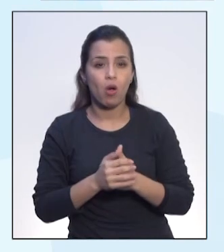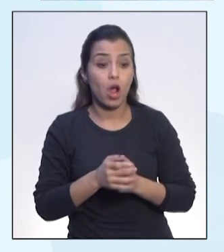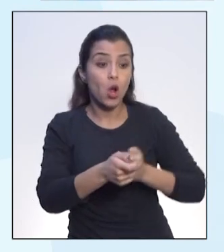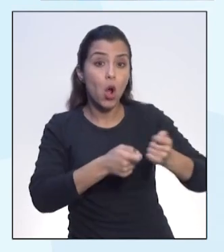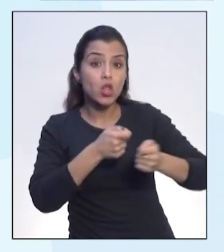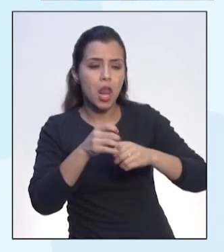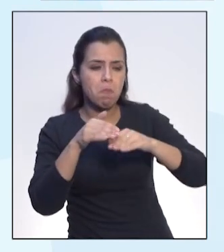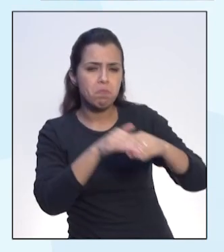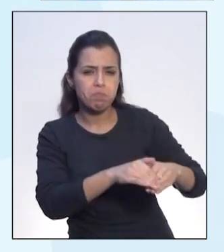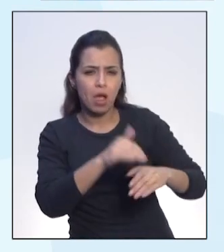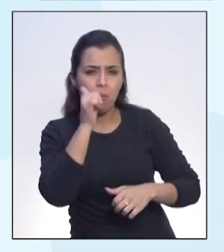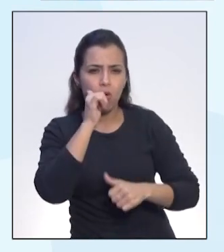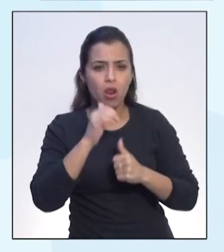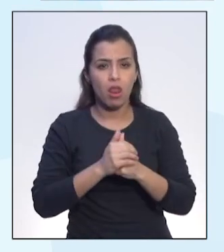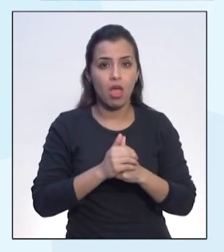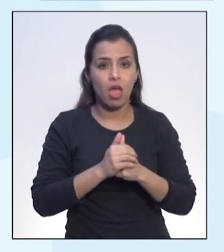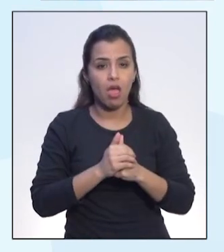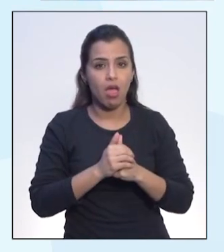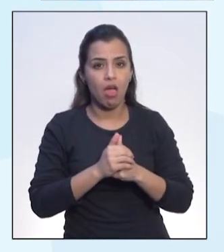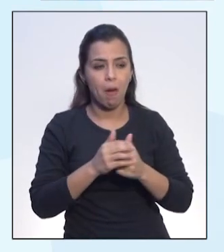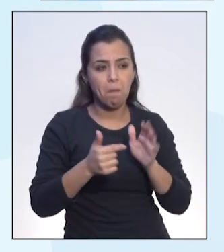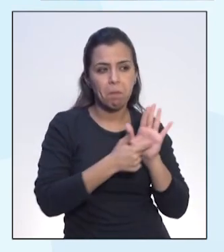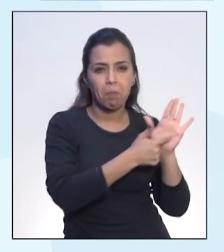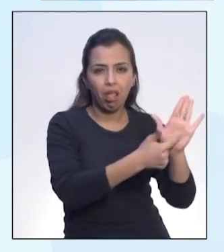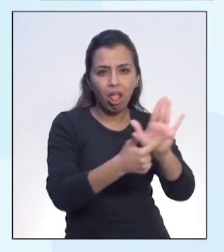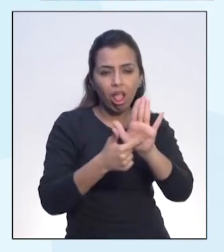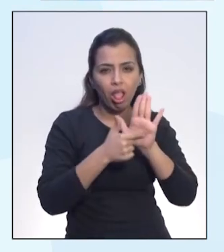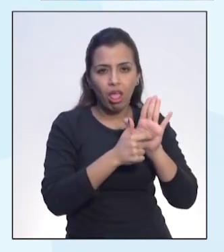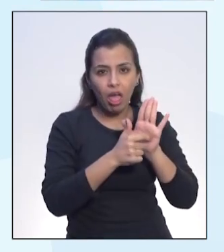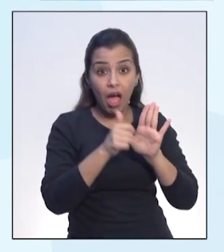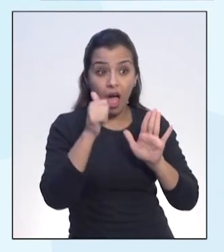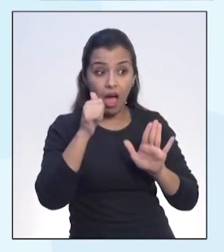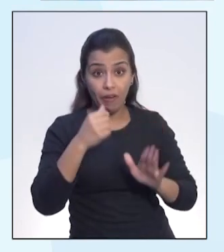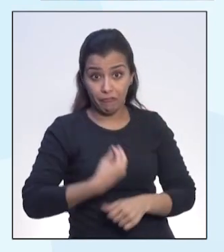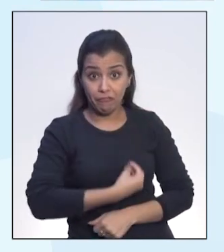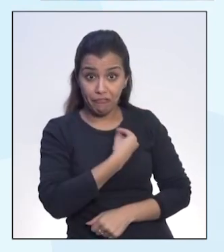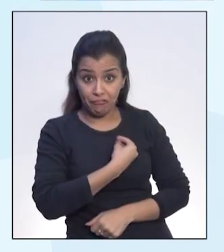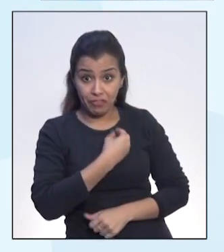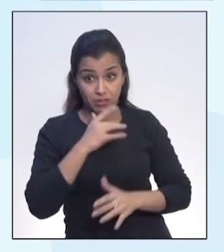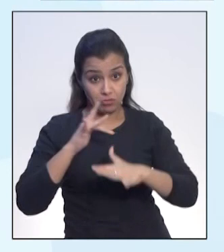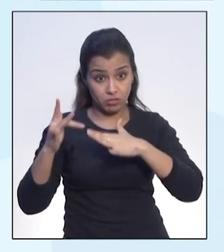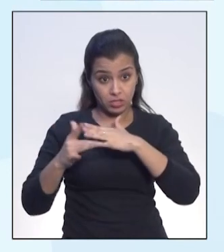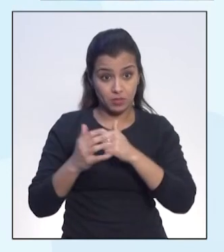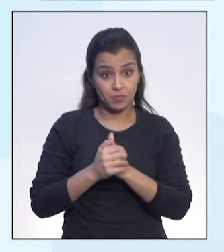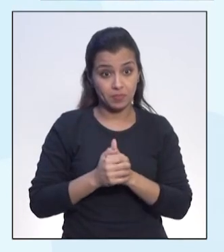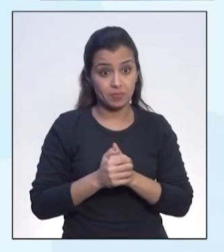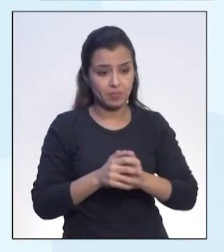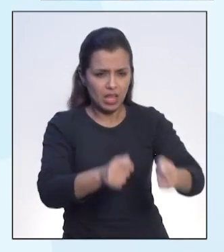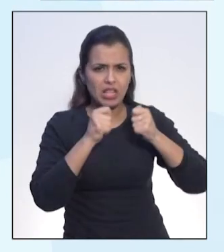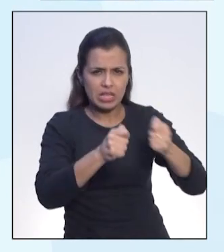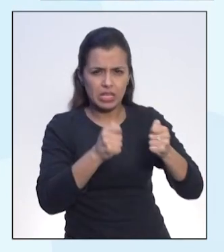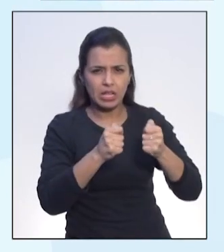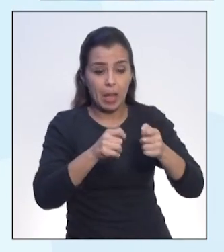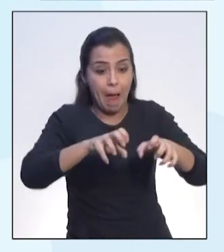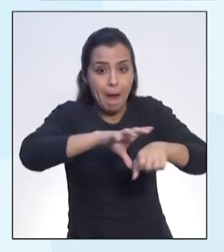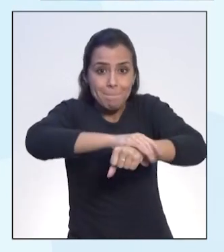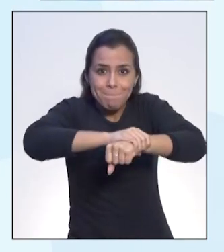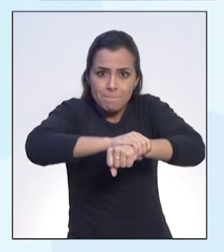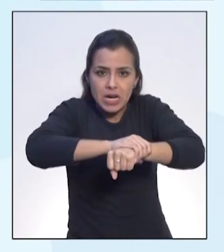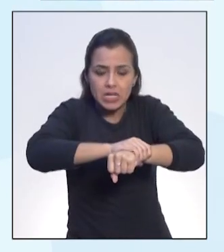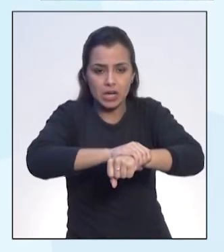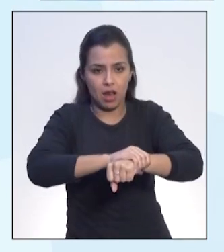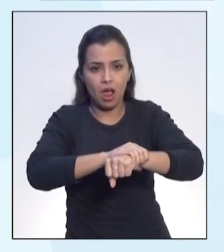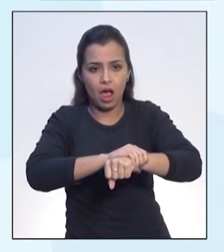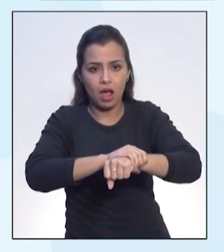mulher, expor a vida íntima através das redes sociais, atirar objetos, sacudir, apertar, e